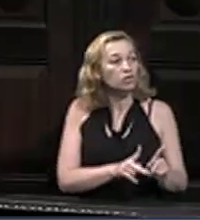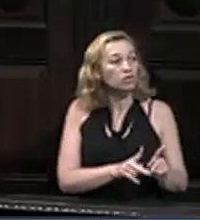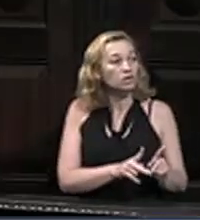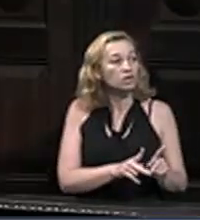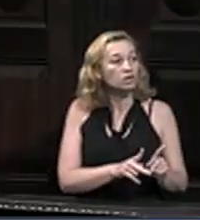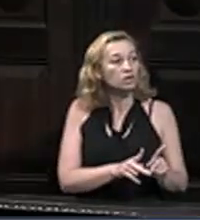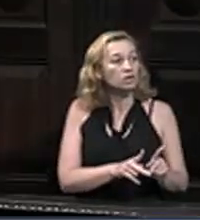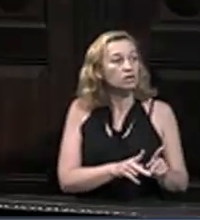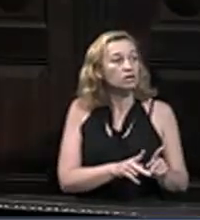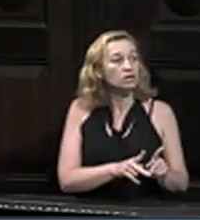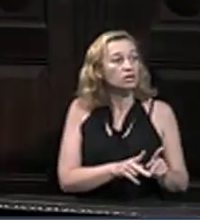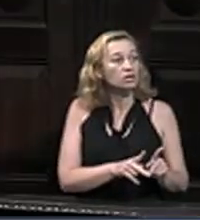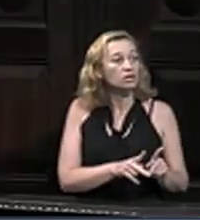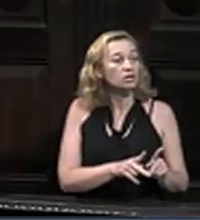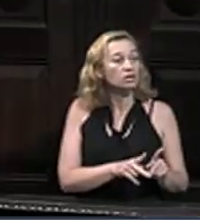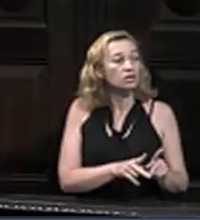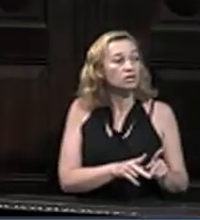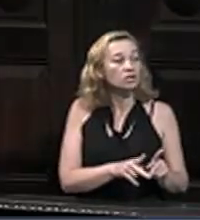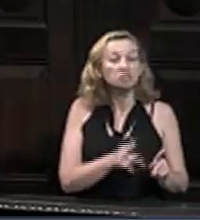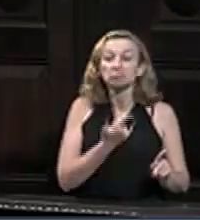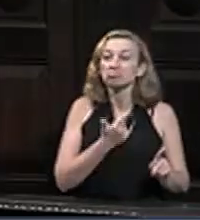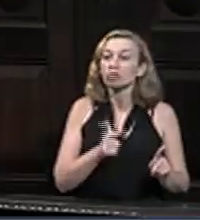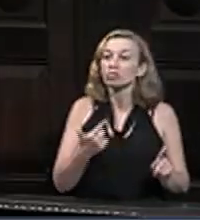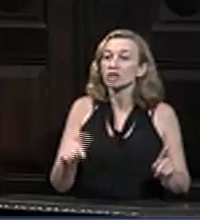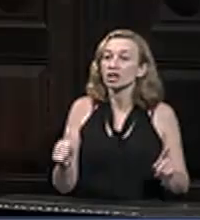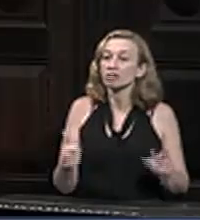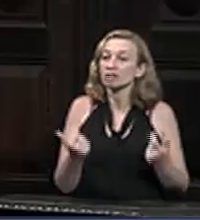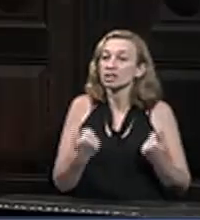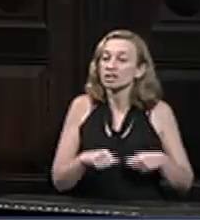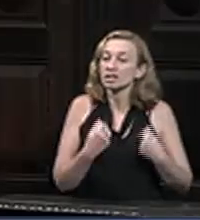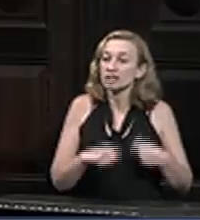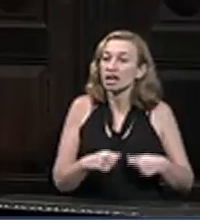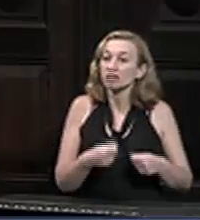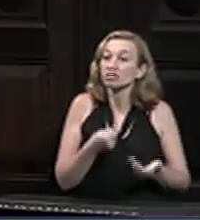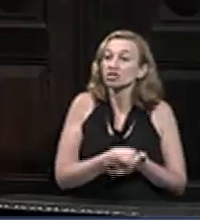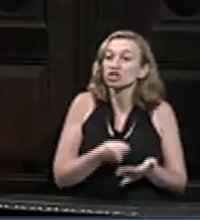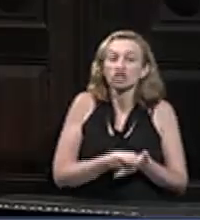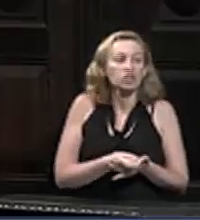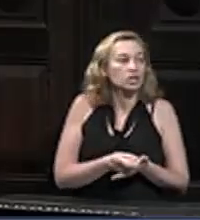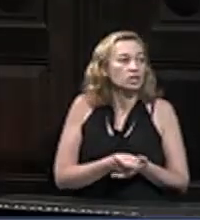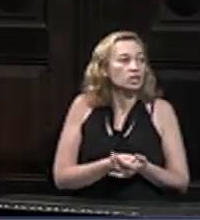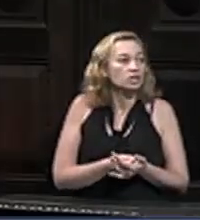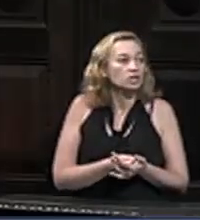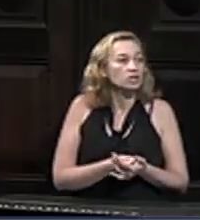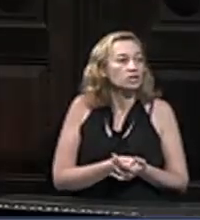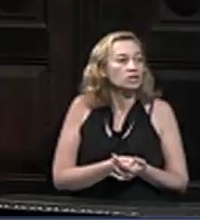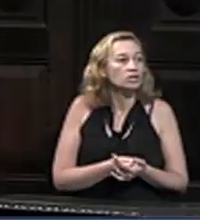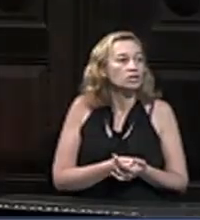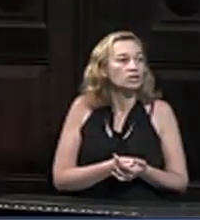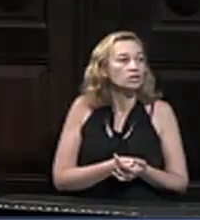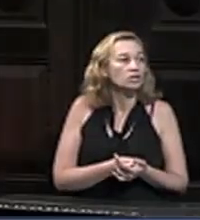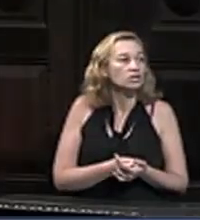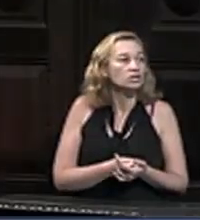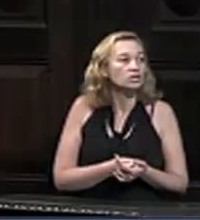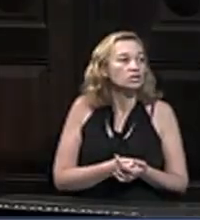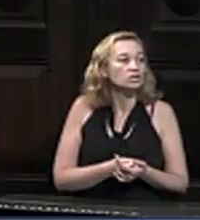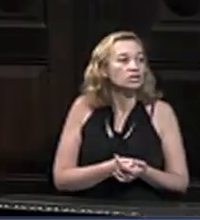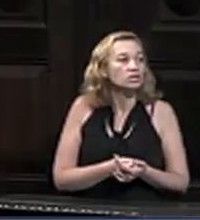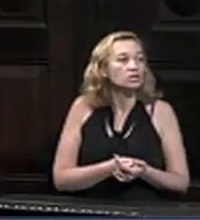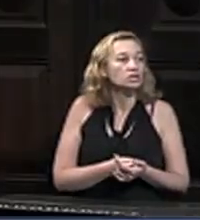tem o necessário e exigível grau de potabilidade.